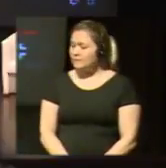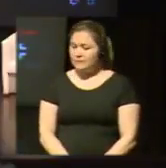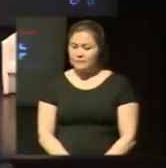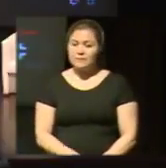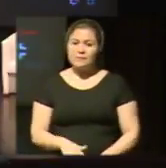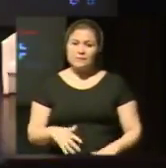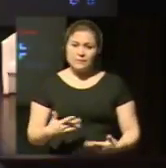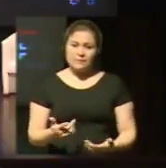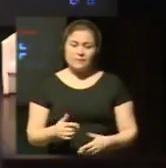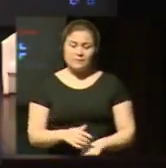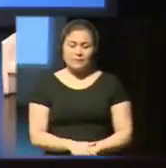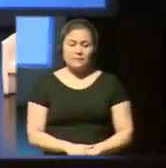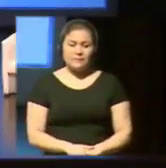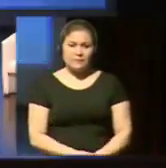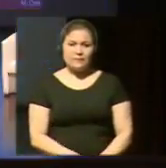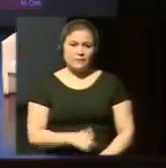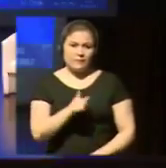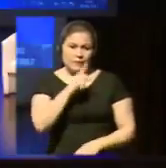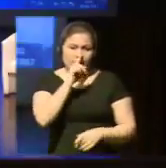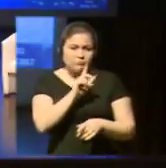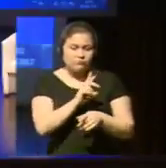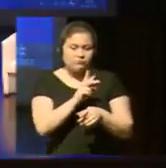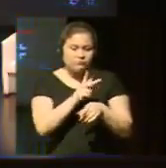Bom, esse foi o trailer para